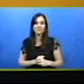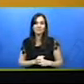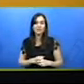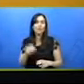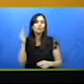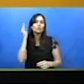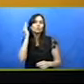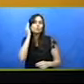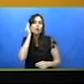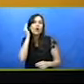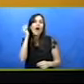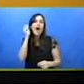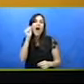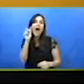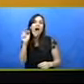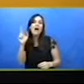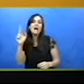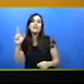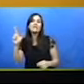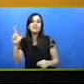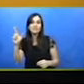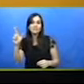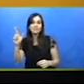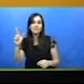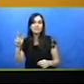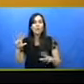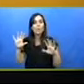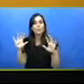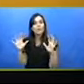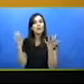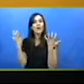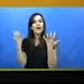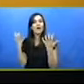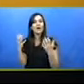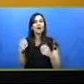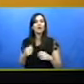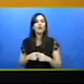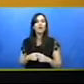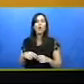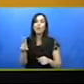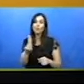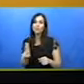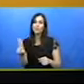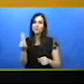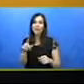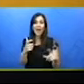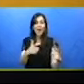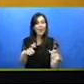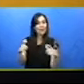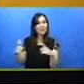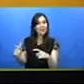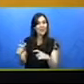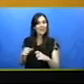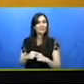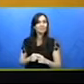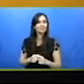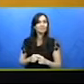de ar. Comemorar, discordar, usar, lugar,